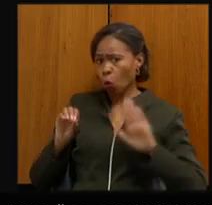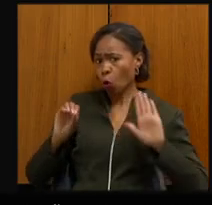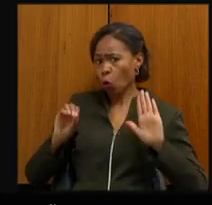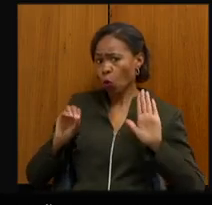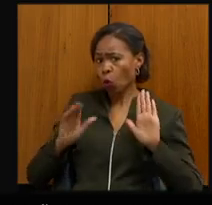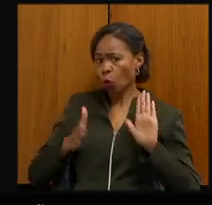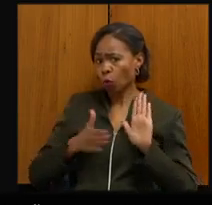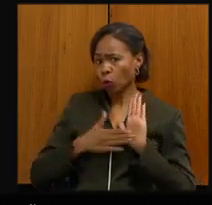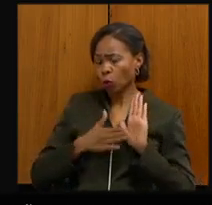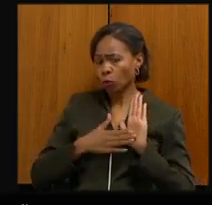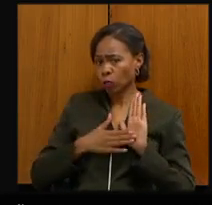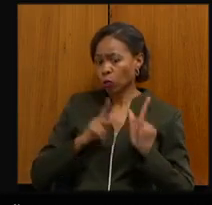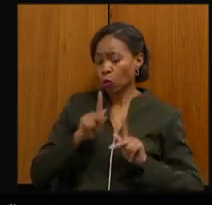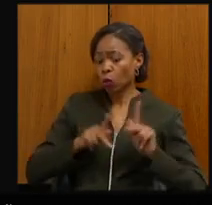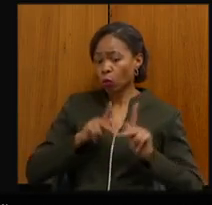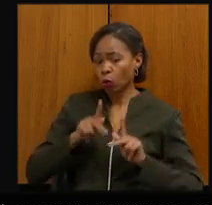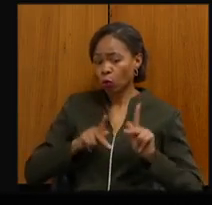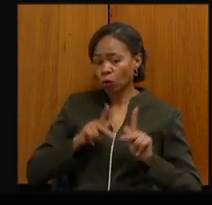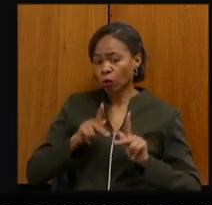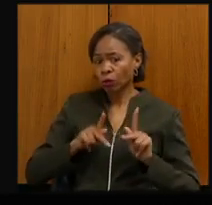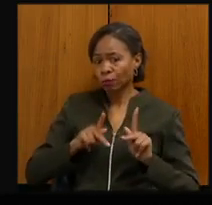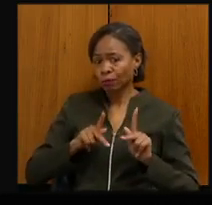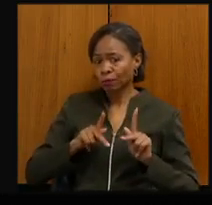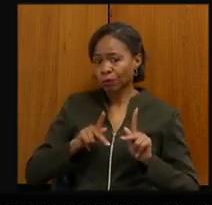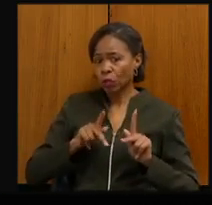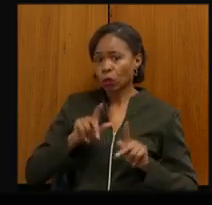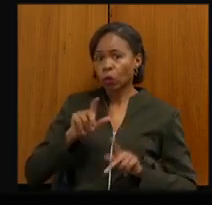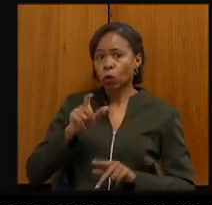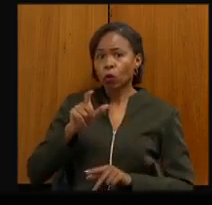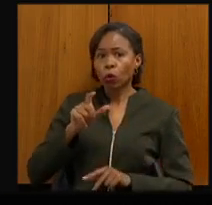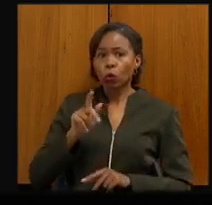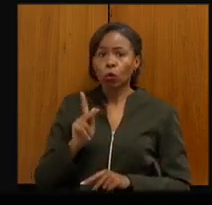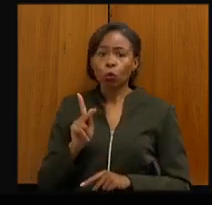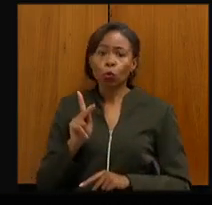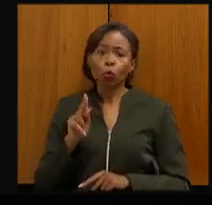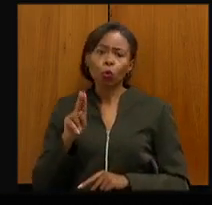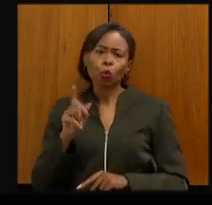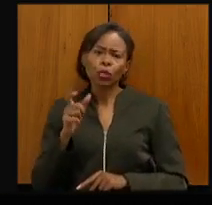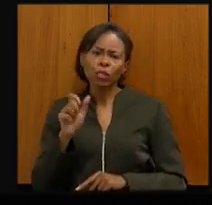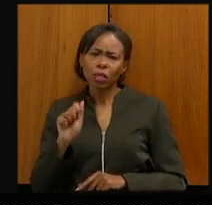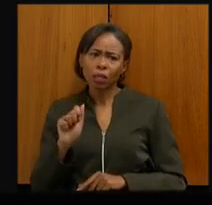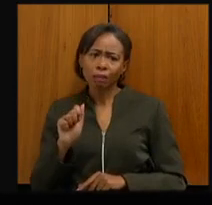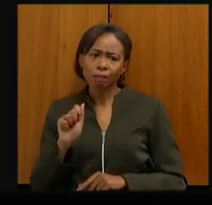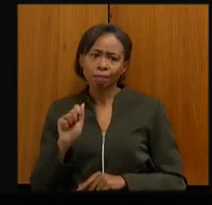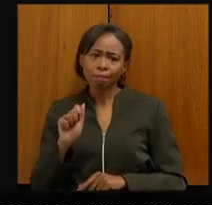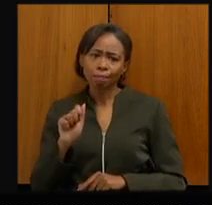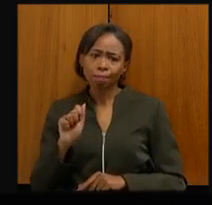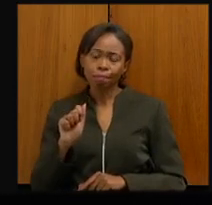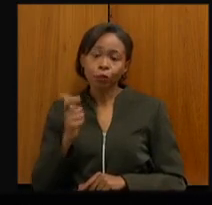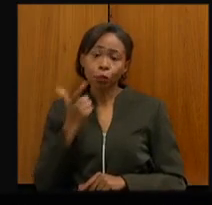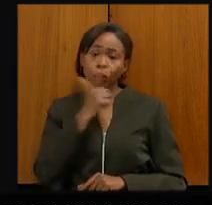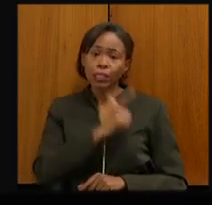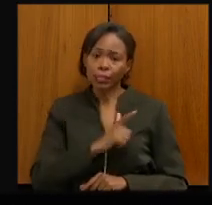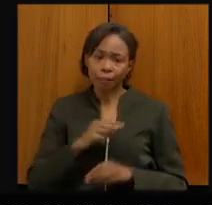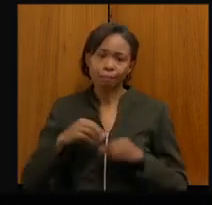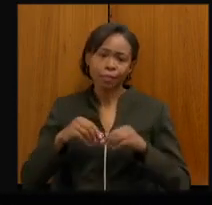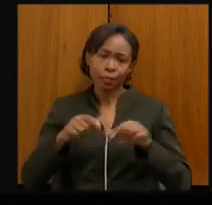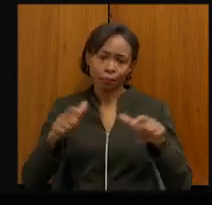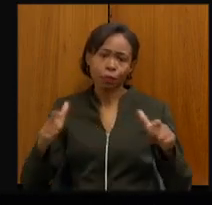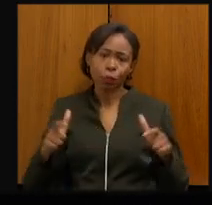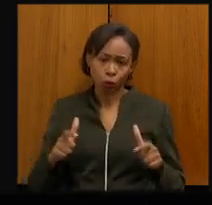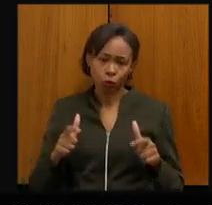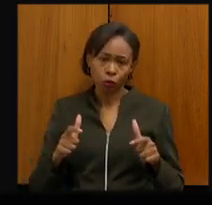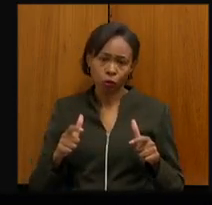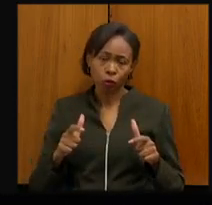povo chá conseguir o seu território e essas falas dele nos alimentou né e quando